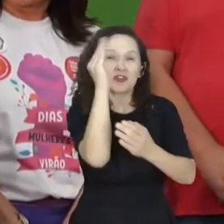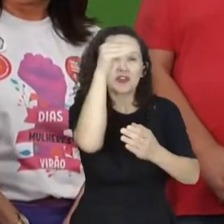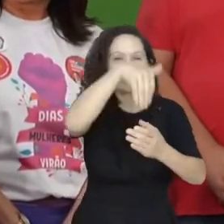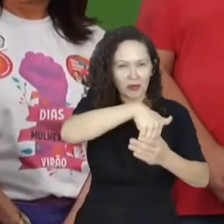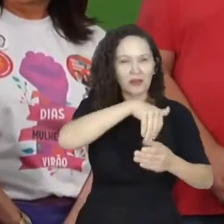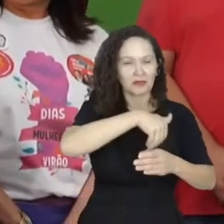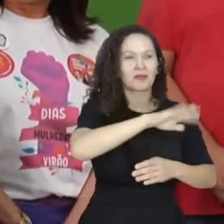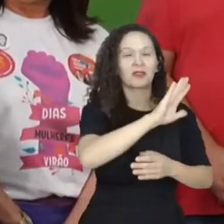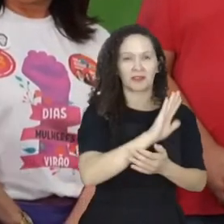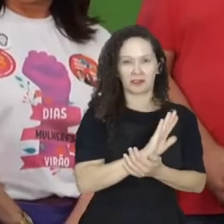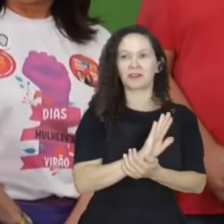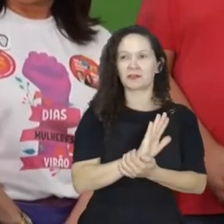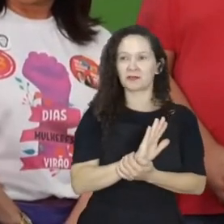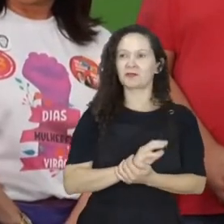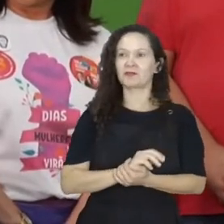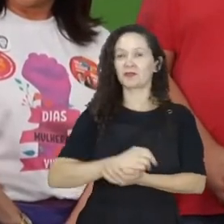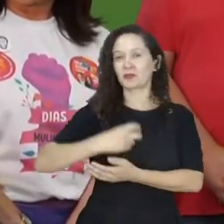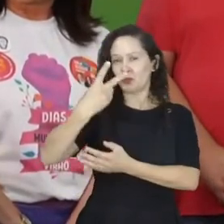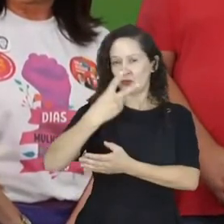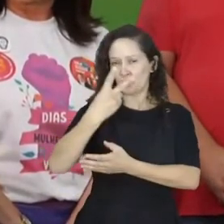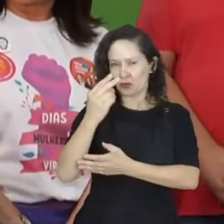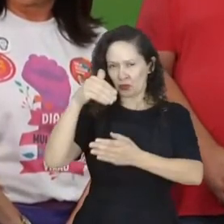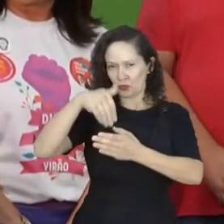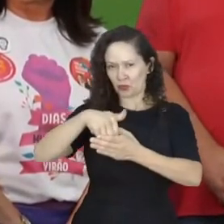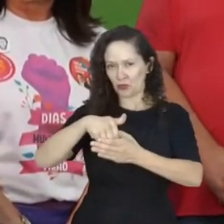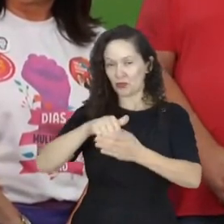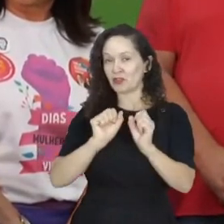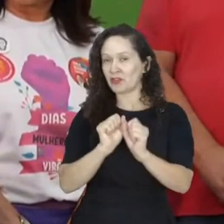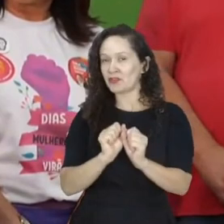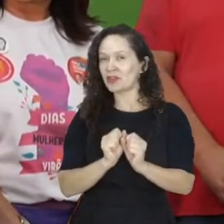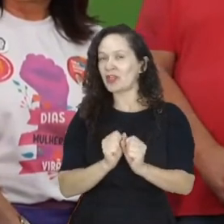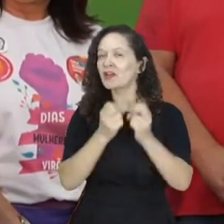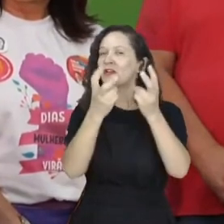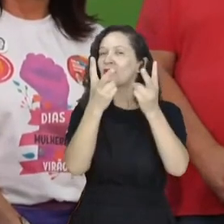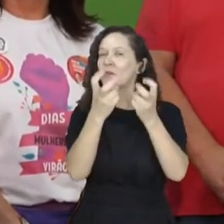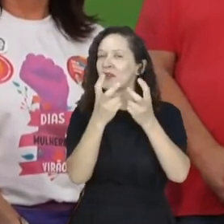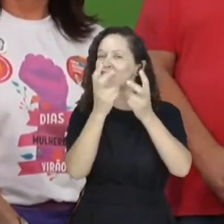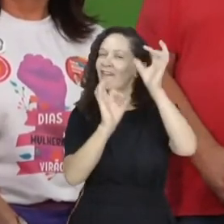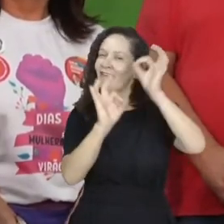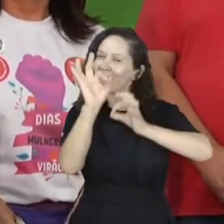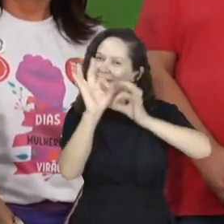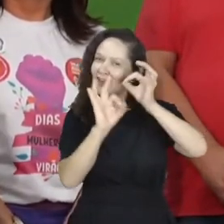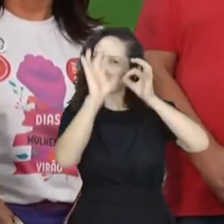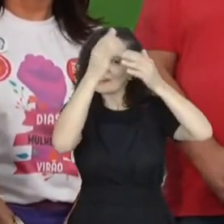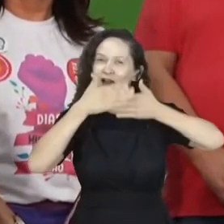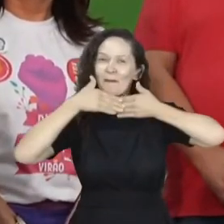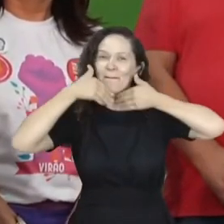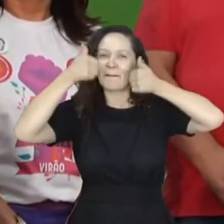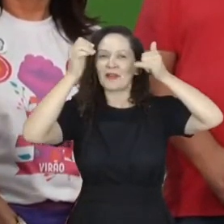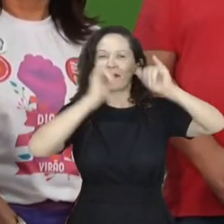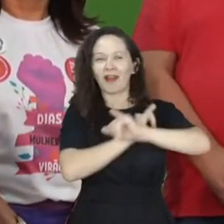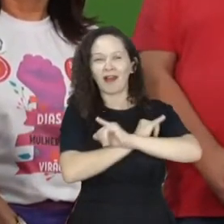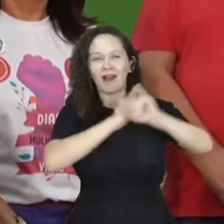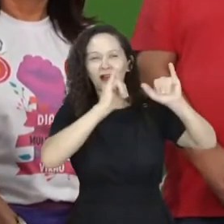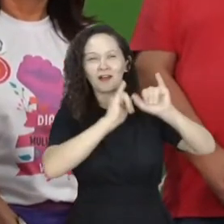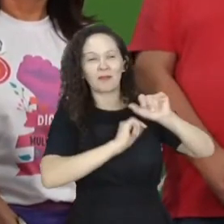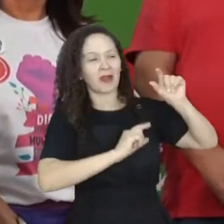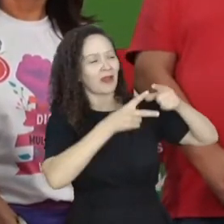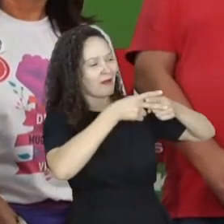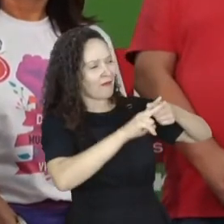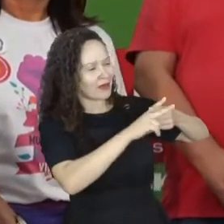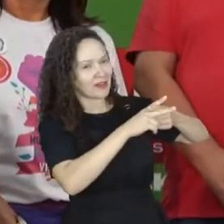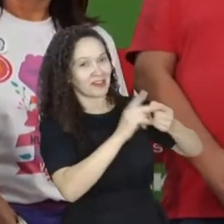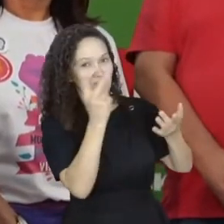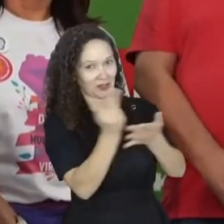devemos saber. O segundo turno serve para a gente fazer reparo naquilo que a gente se equivocou, naquilo que a gente errou. E a gente vai fazer,